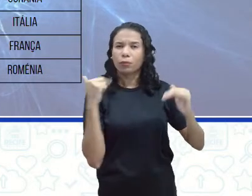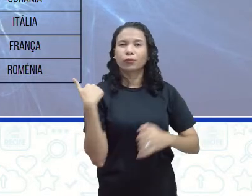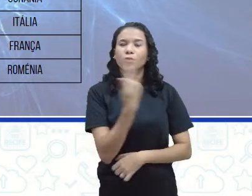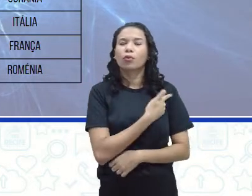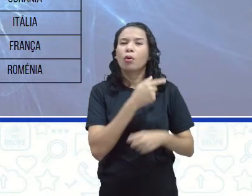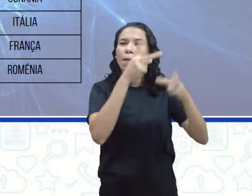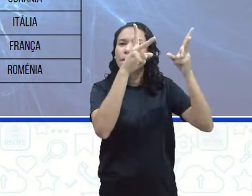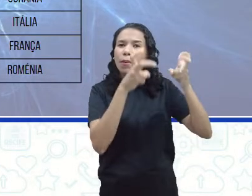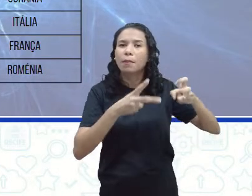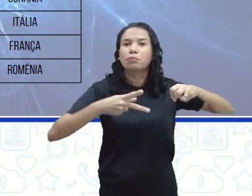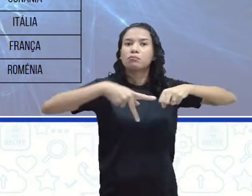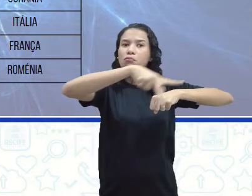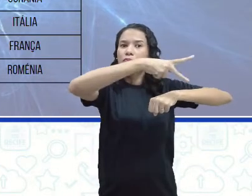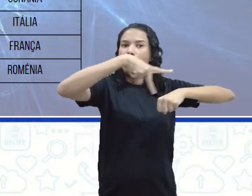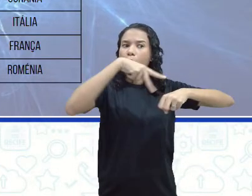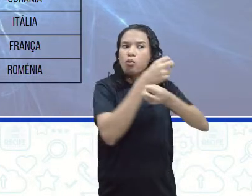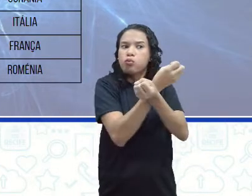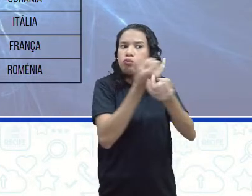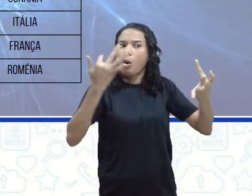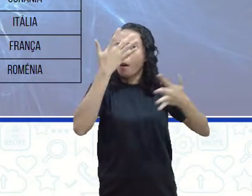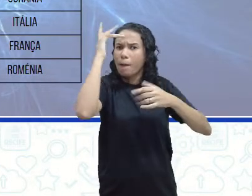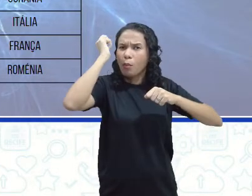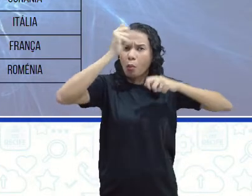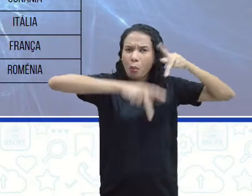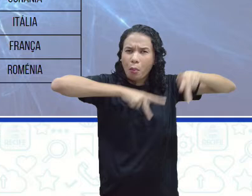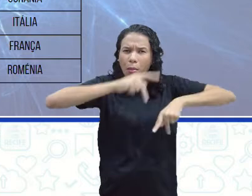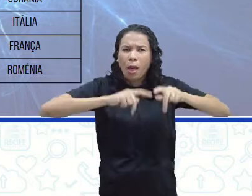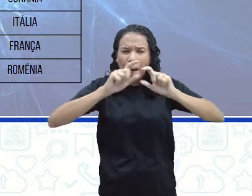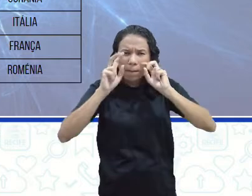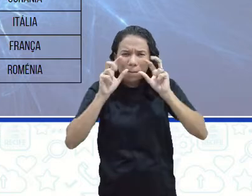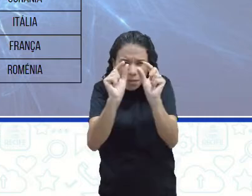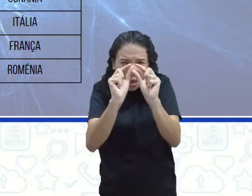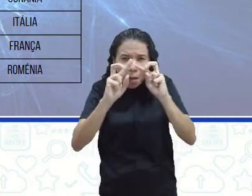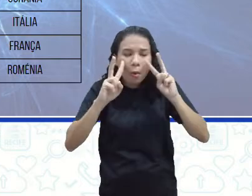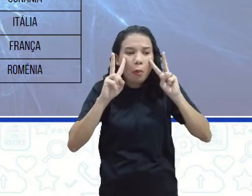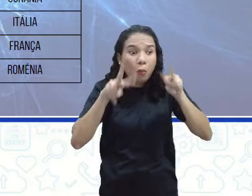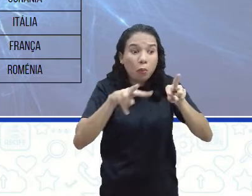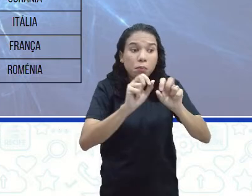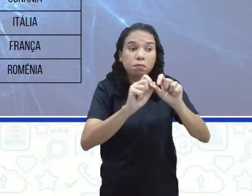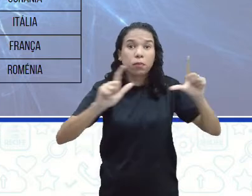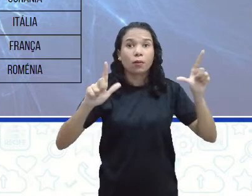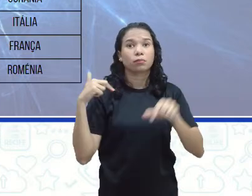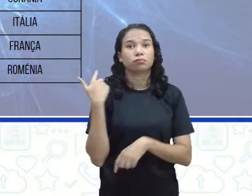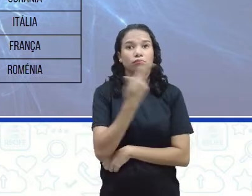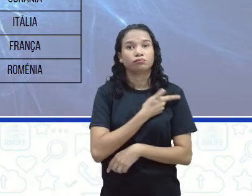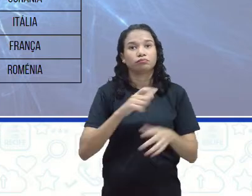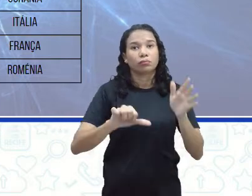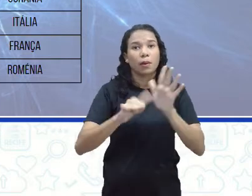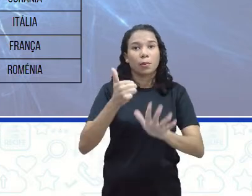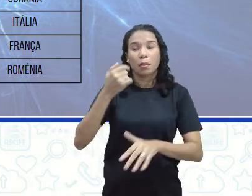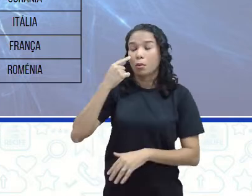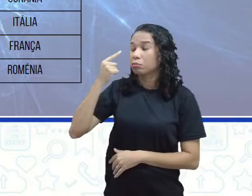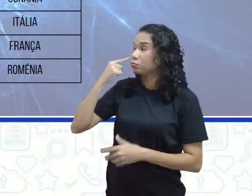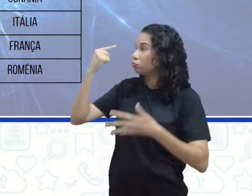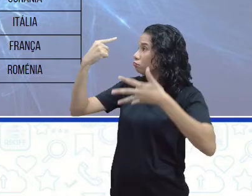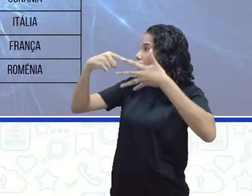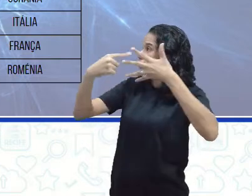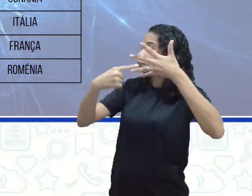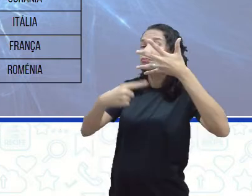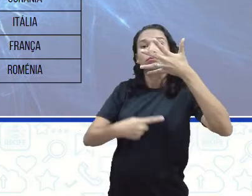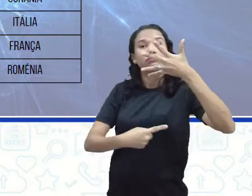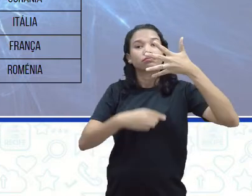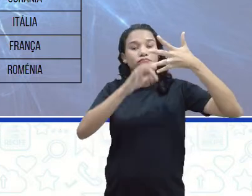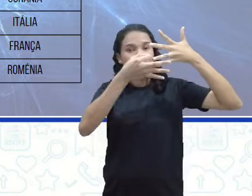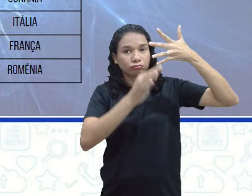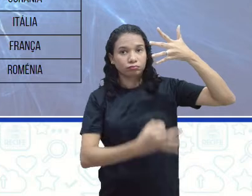os países mais populosos. Está bem pequenininho aí, mas em primeiro lugar a gente tem a Rússia, depois a Alemanha, a Turquia e